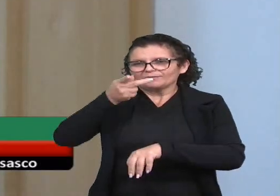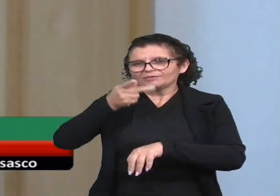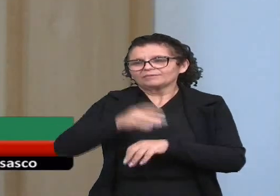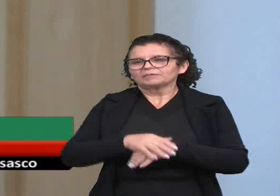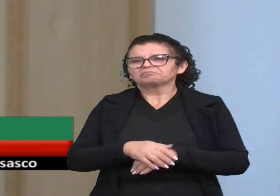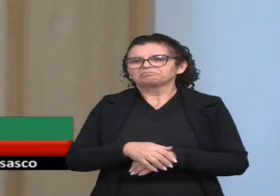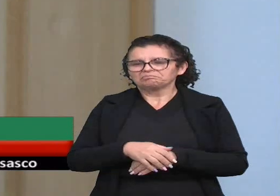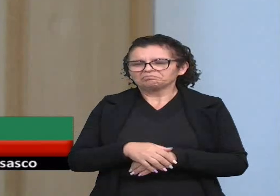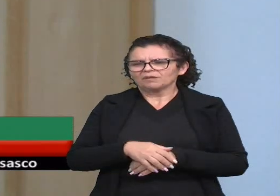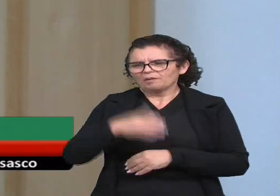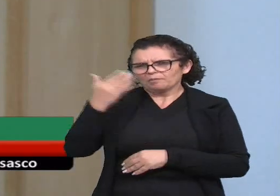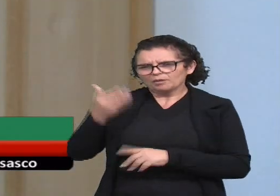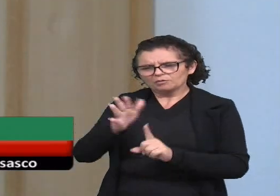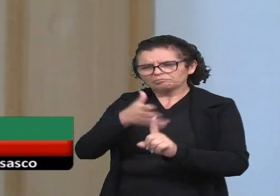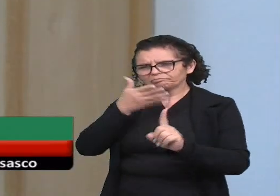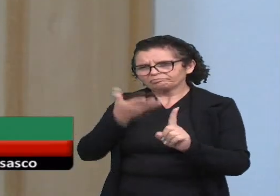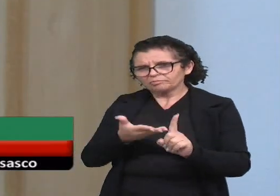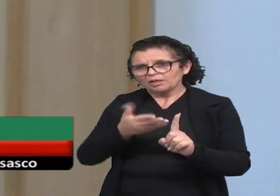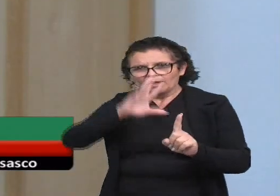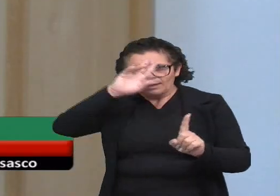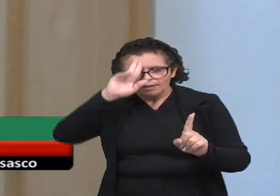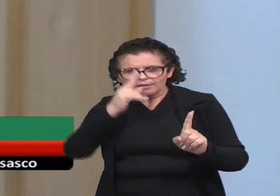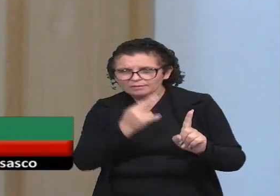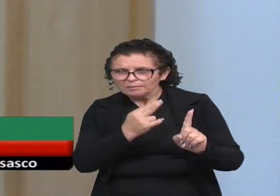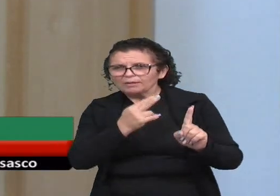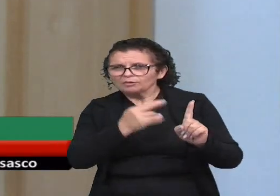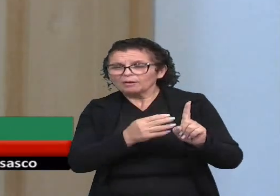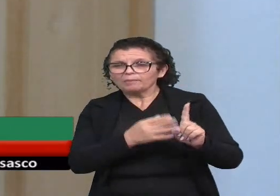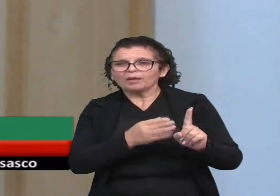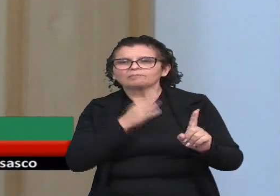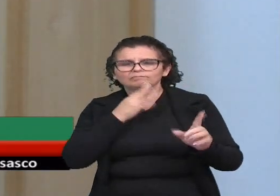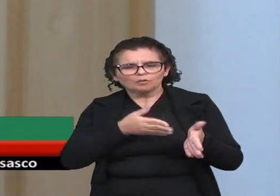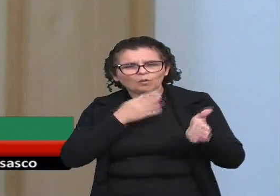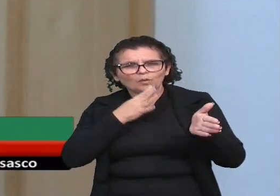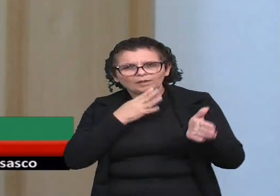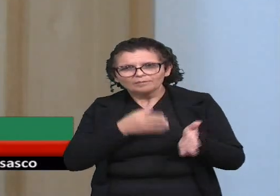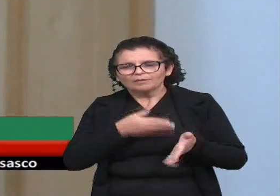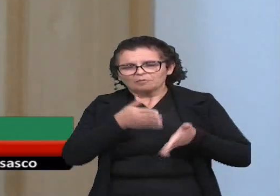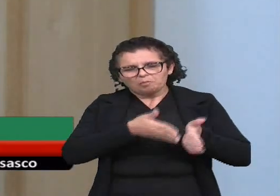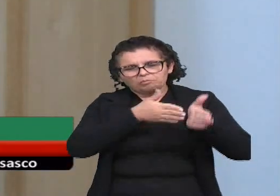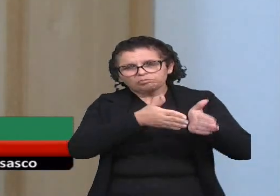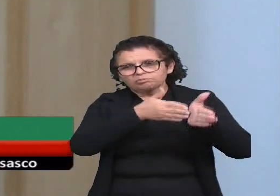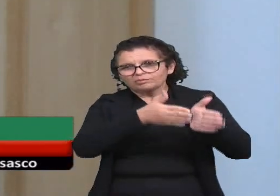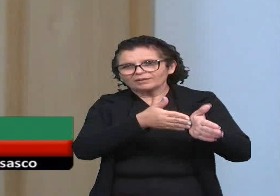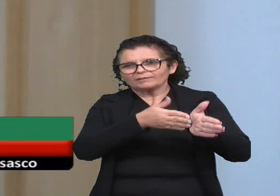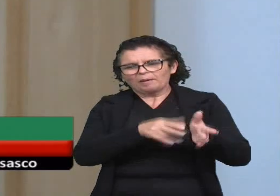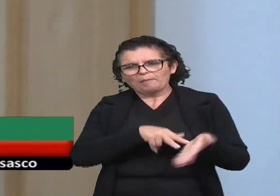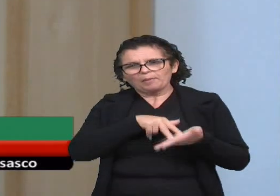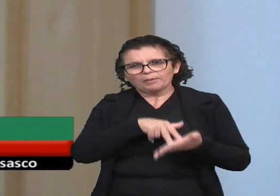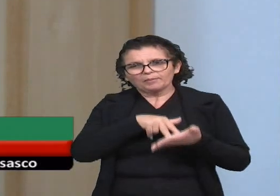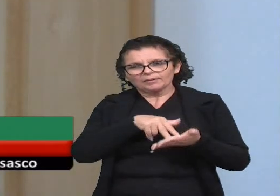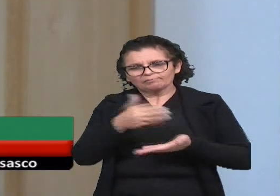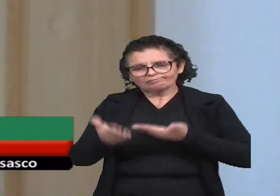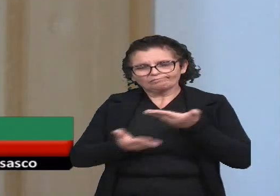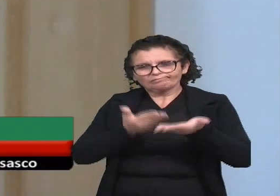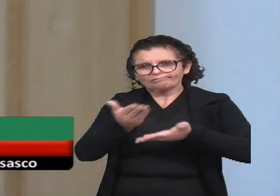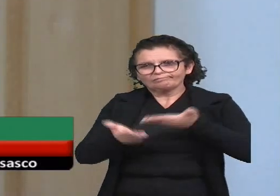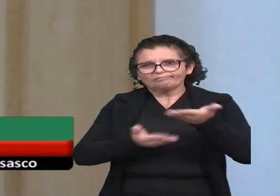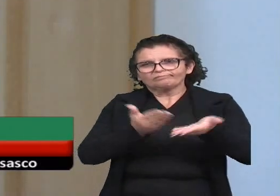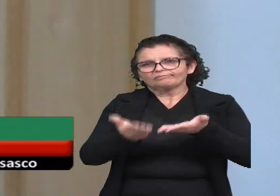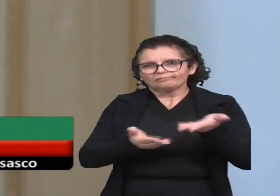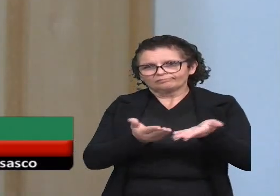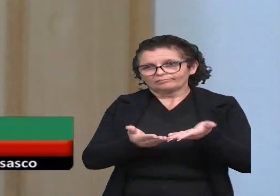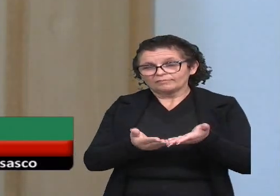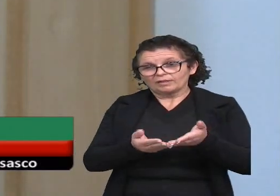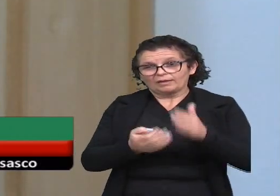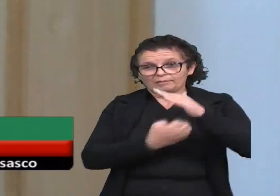com muita qualidade, respeito, dedicação e conhecimento para permanecer tanto tempo prestando serviço na